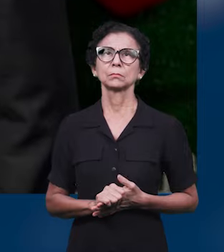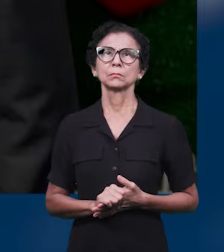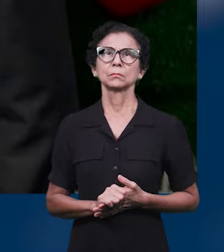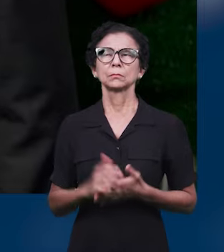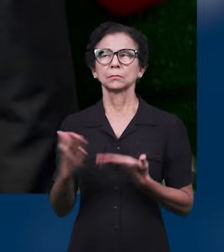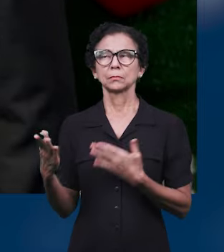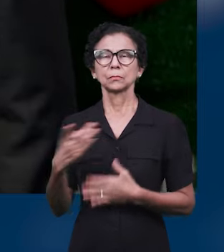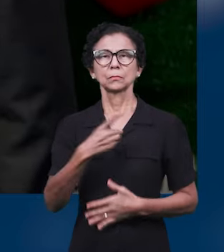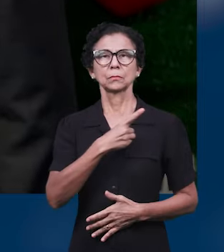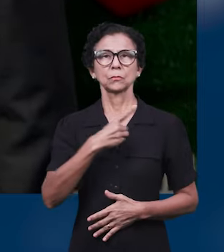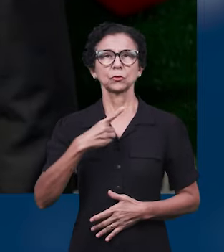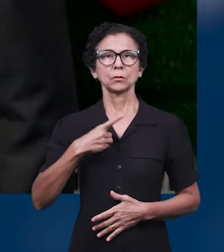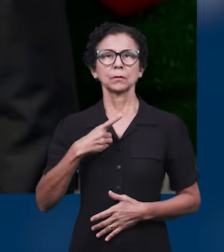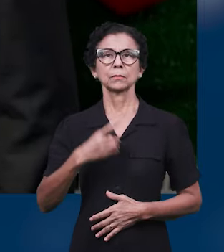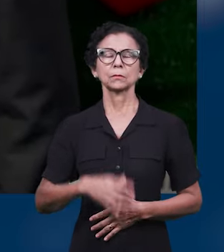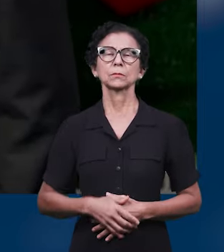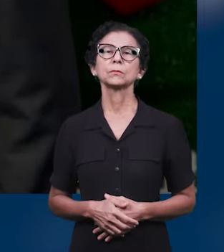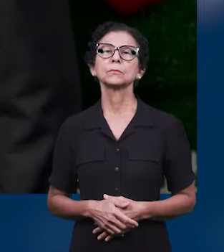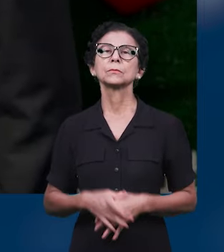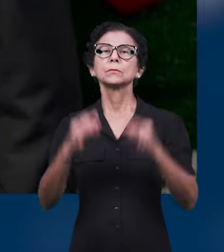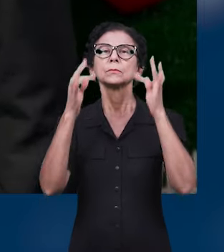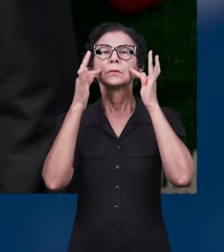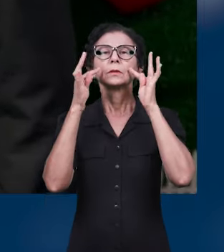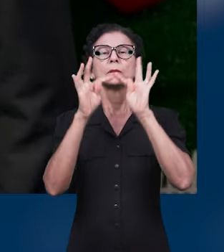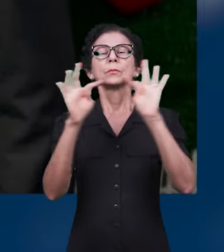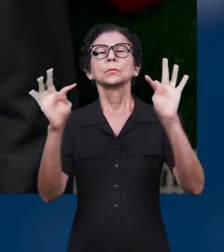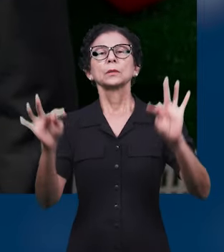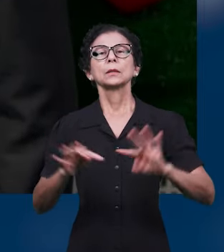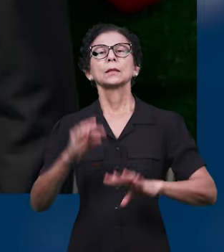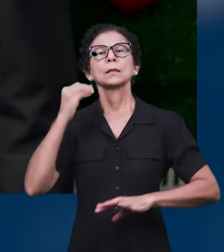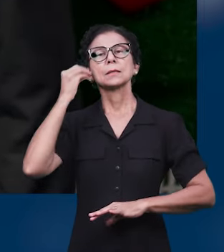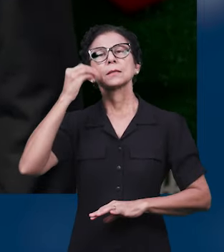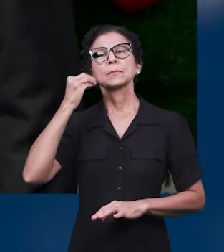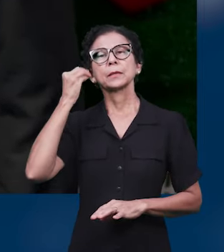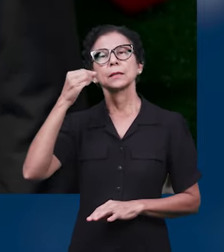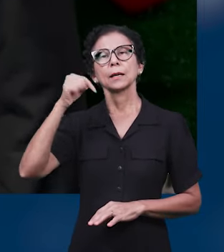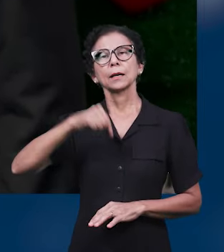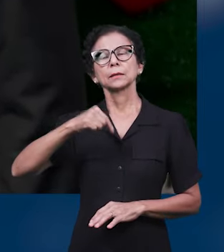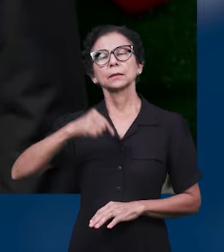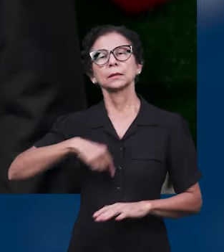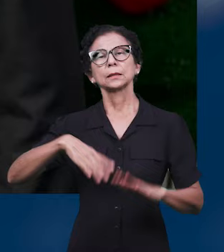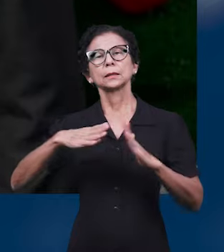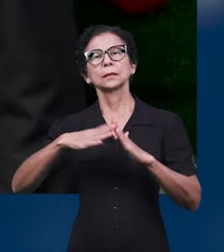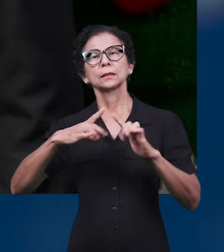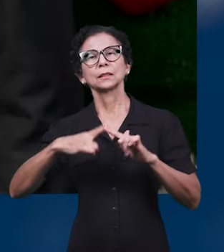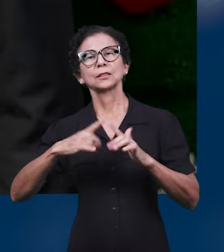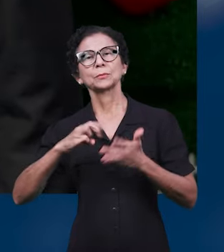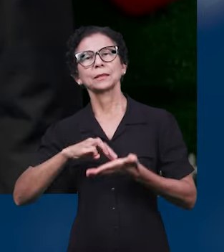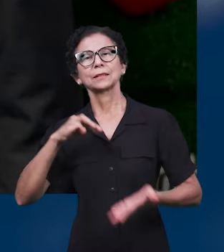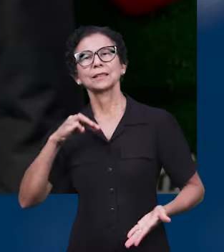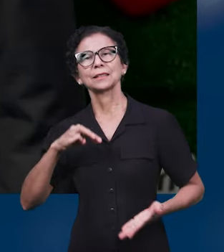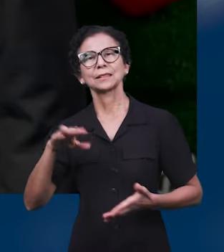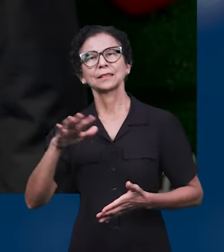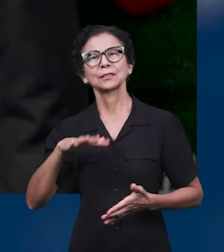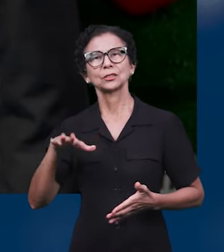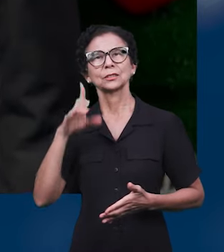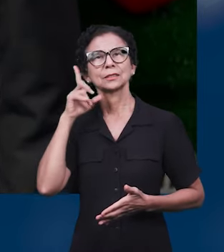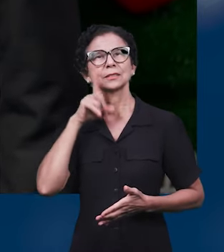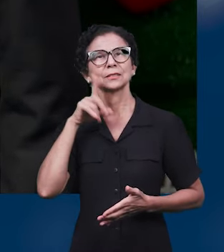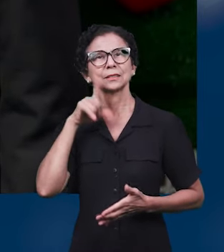tido jovens sendo despertados para a leitura da palavra, solidificação da doutrina. Temos tido